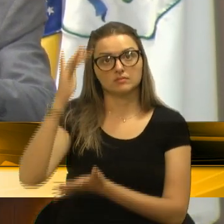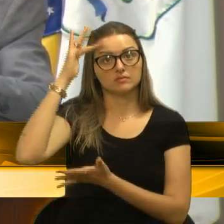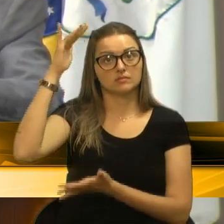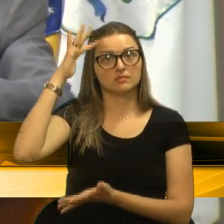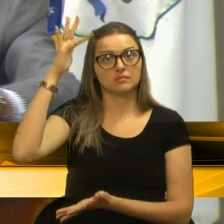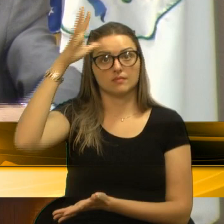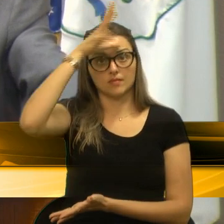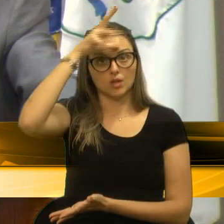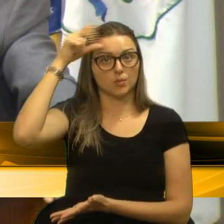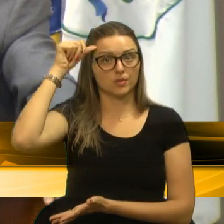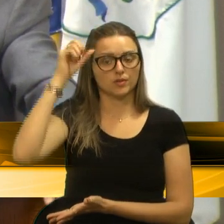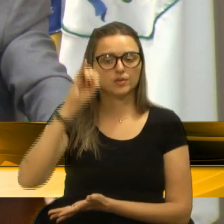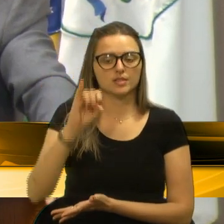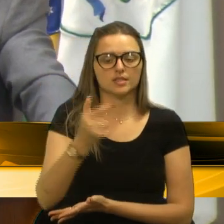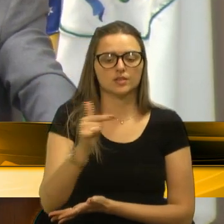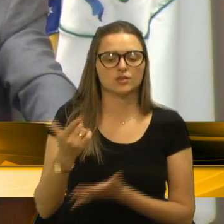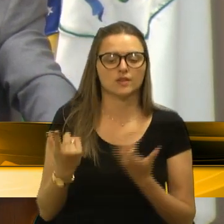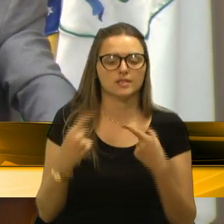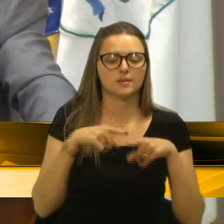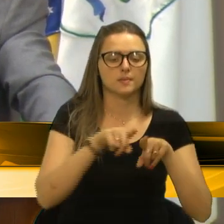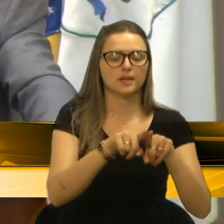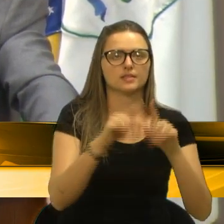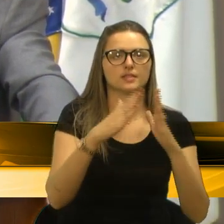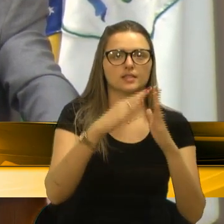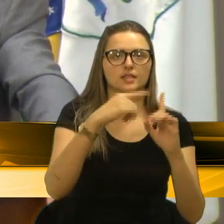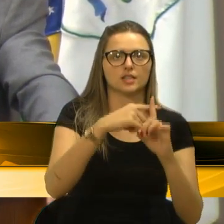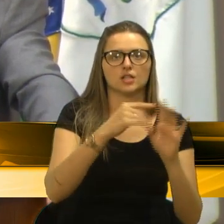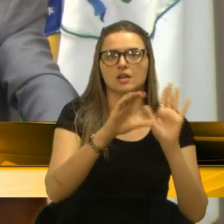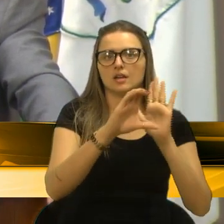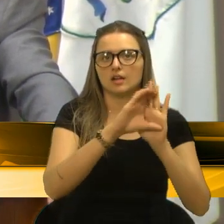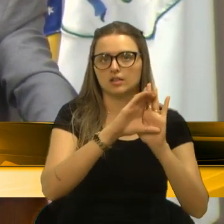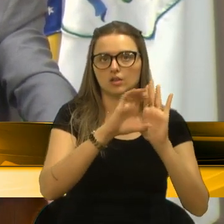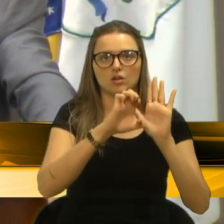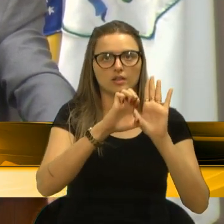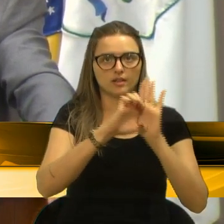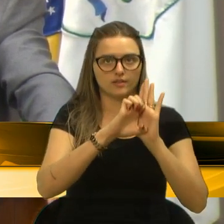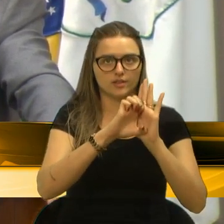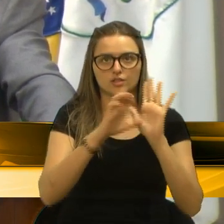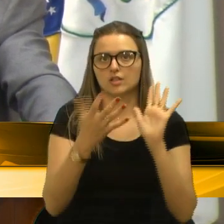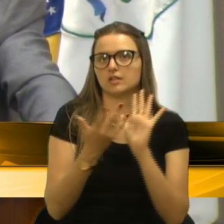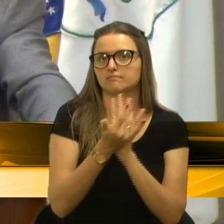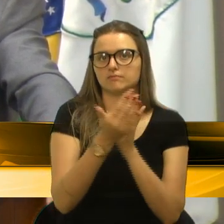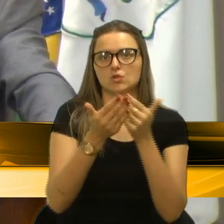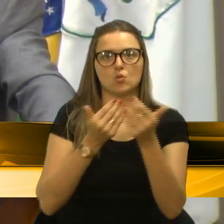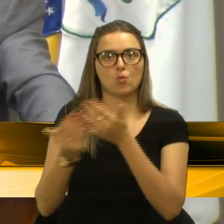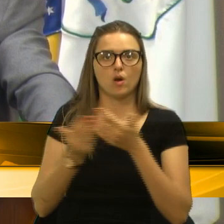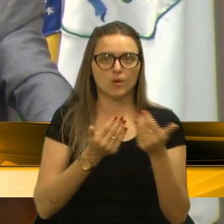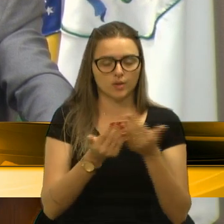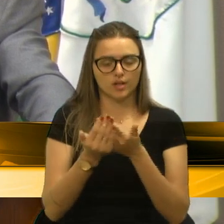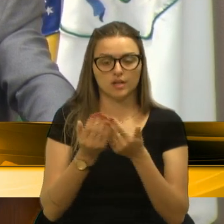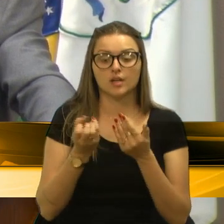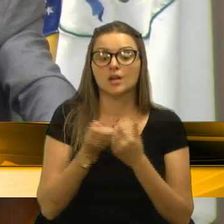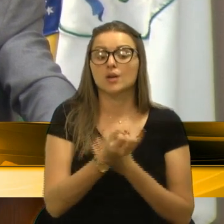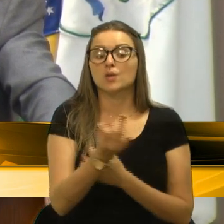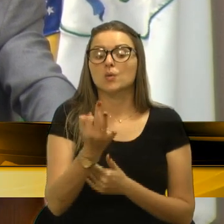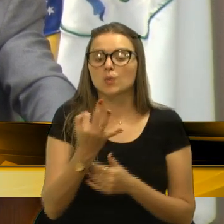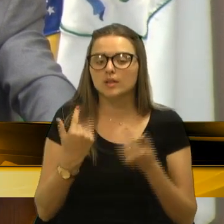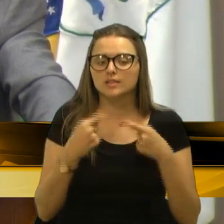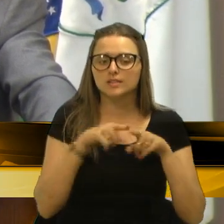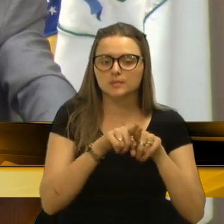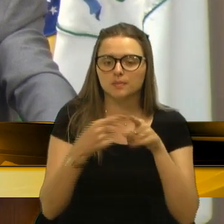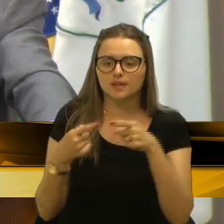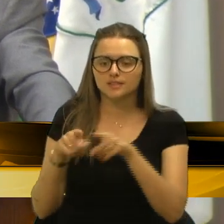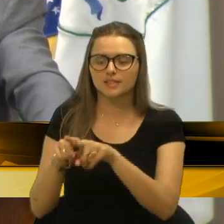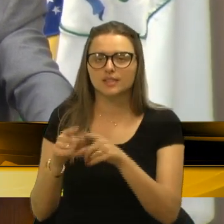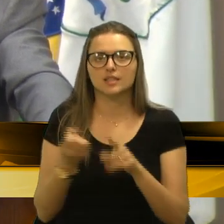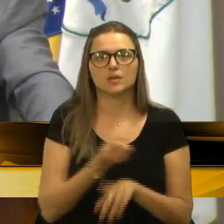público sem a parceria das igrejas, seja católica, evangélica, de qualquer confissão. Quantas parcerias, quanto trabalho silencioso